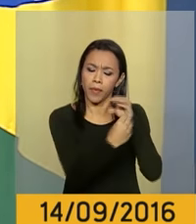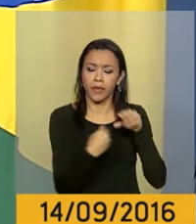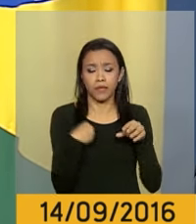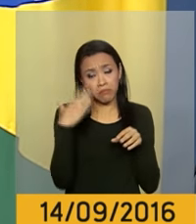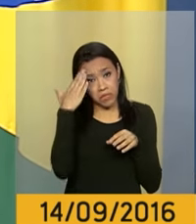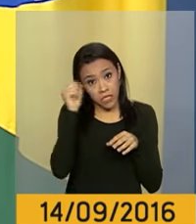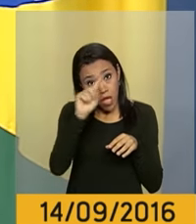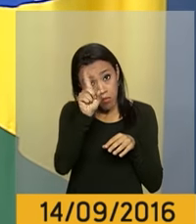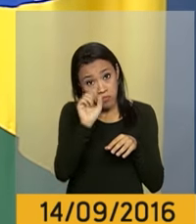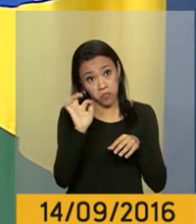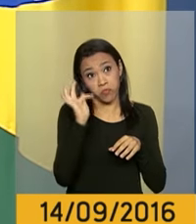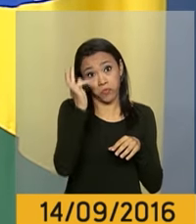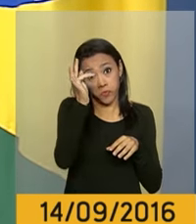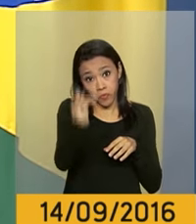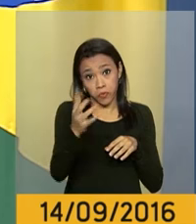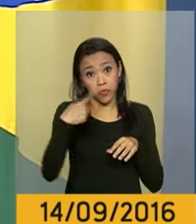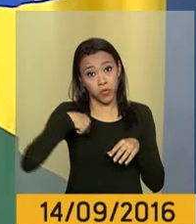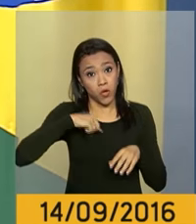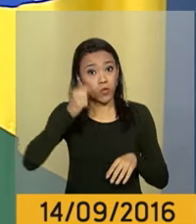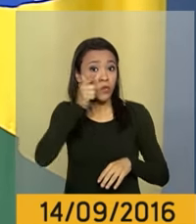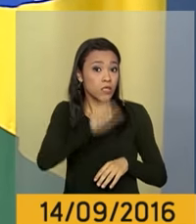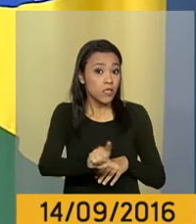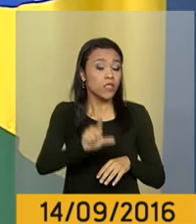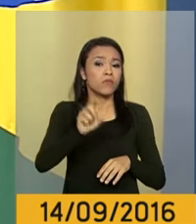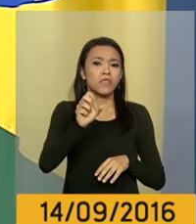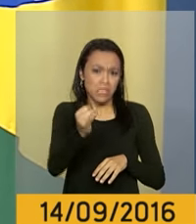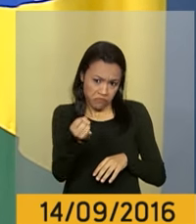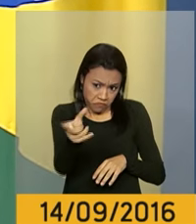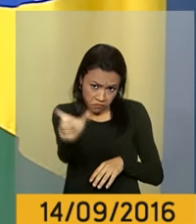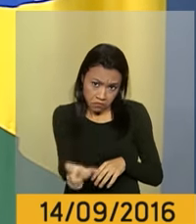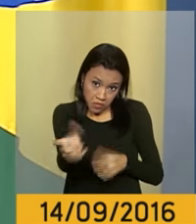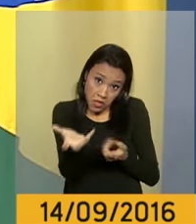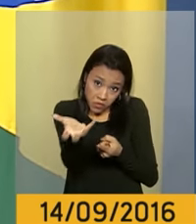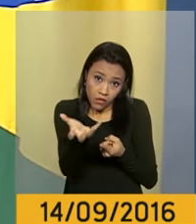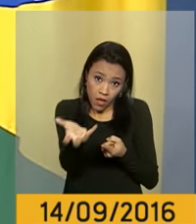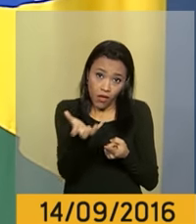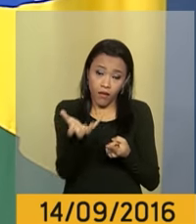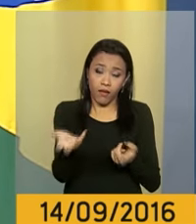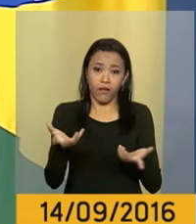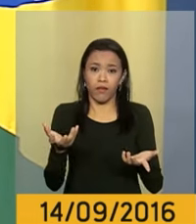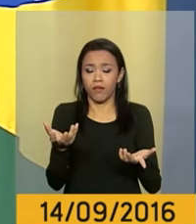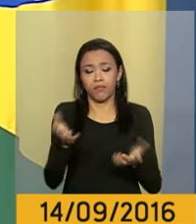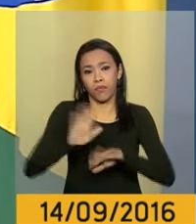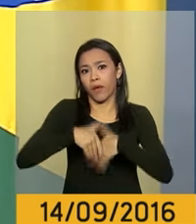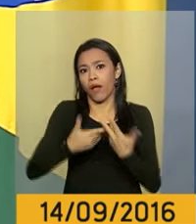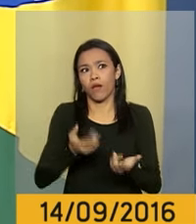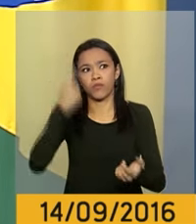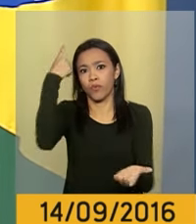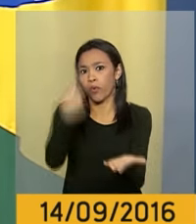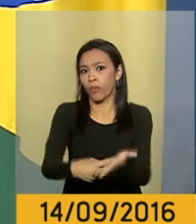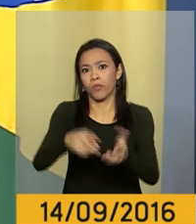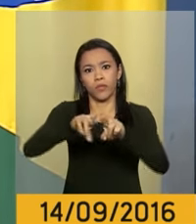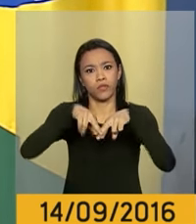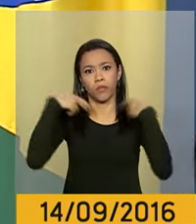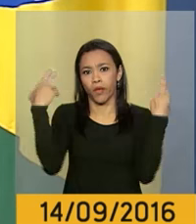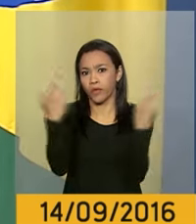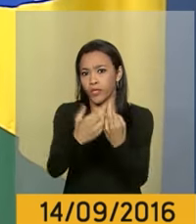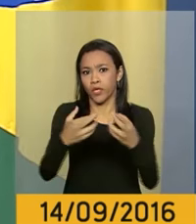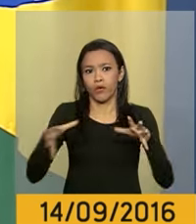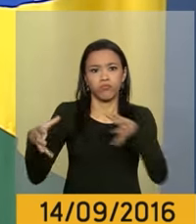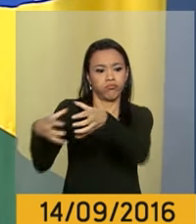sabe nós conseguimos, se o trabalhador quiser, por força de uma convenção coletiva, portanto